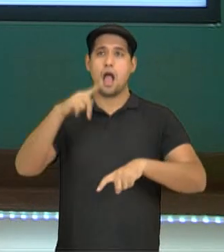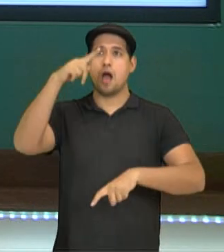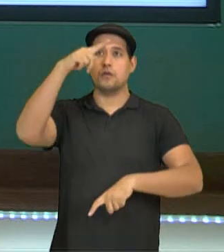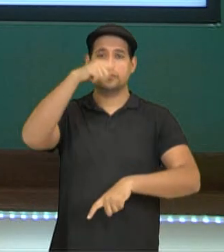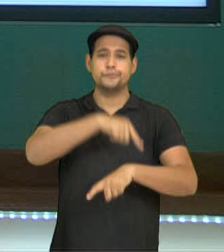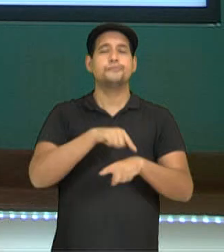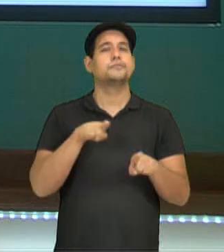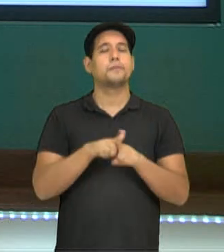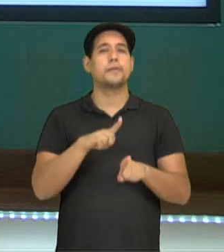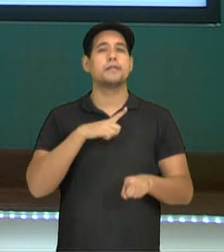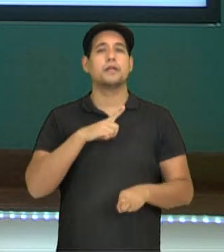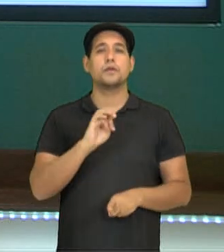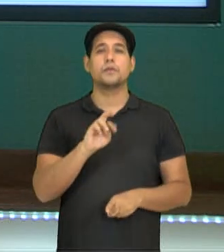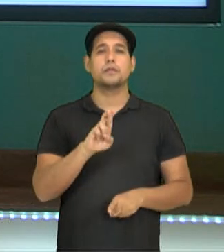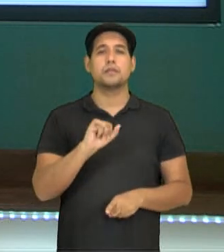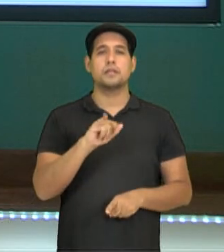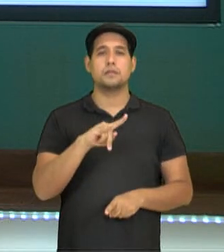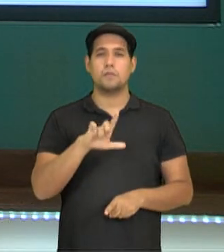salto triplo.